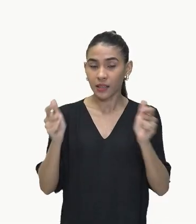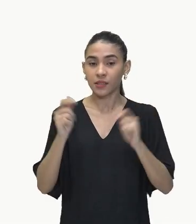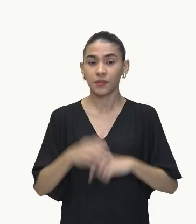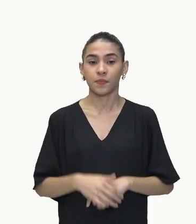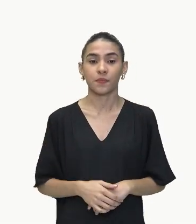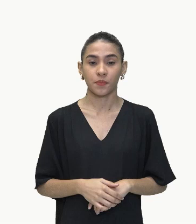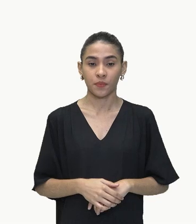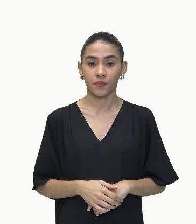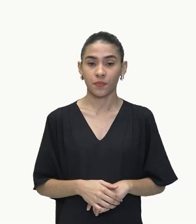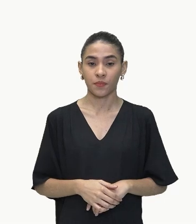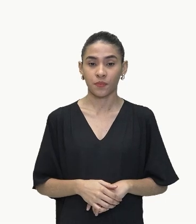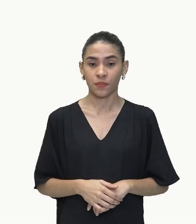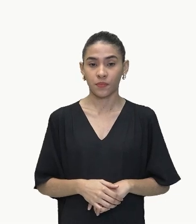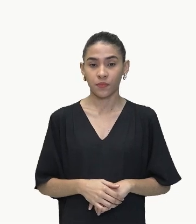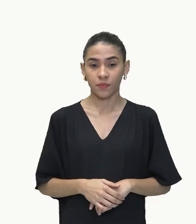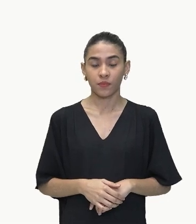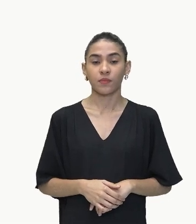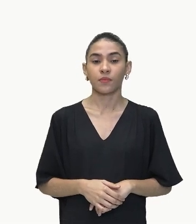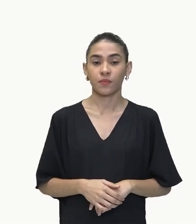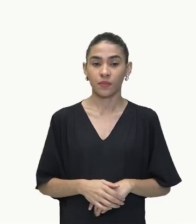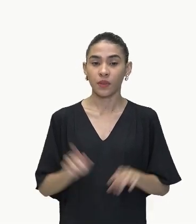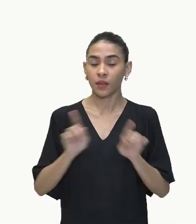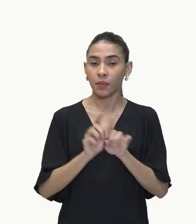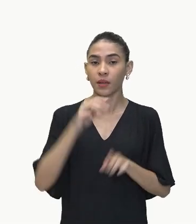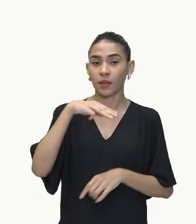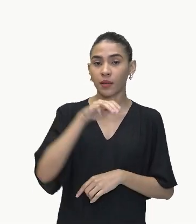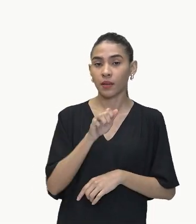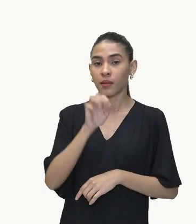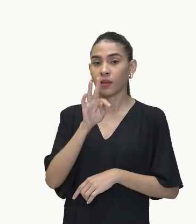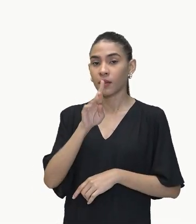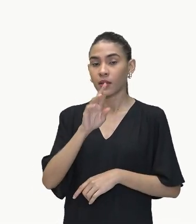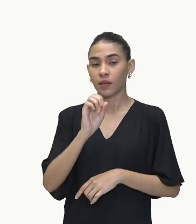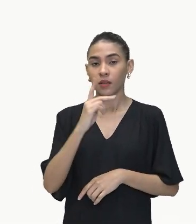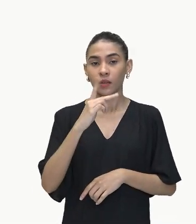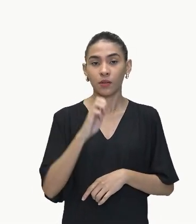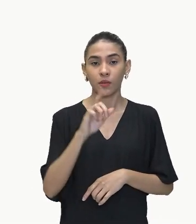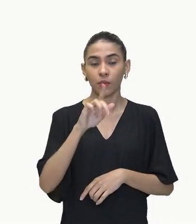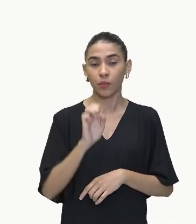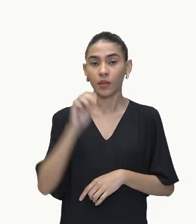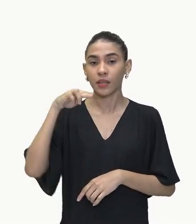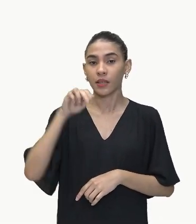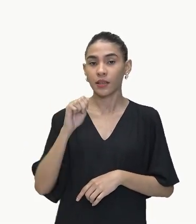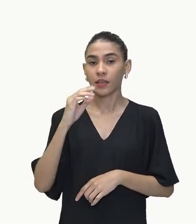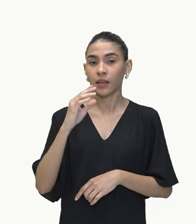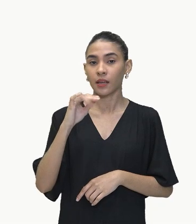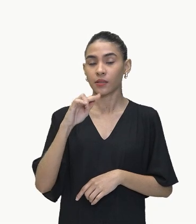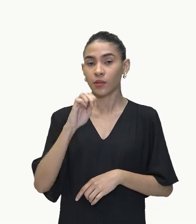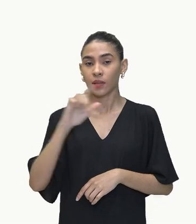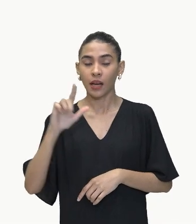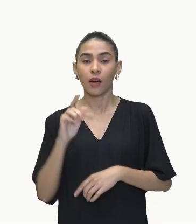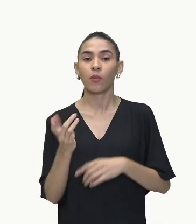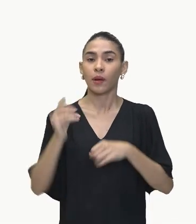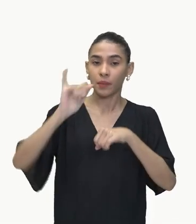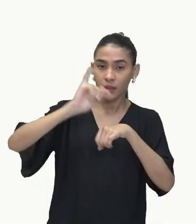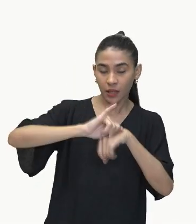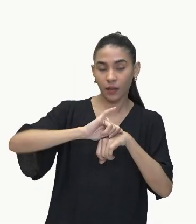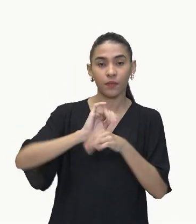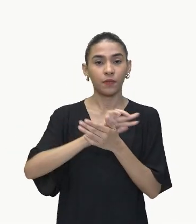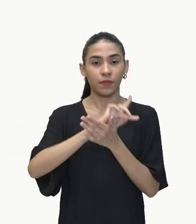nós temos a metrópole nacional, metrópoles, capitais e todas aquelas